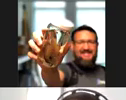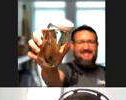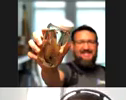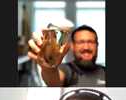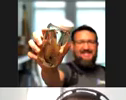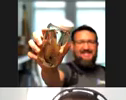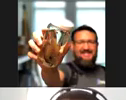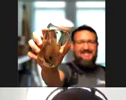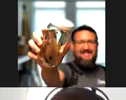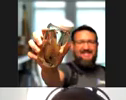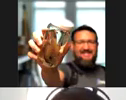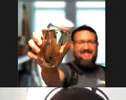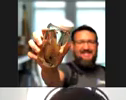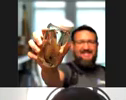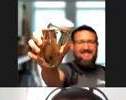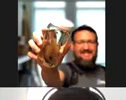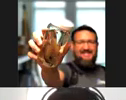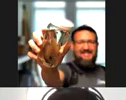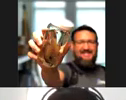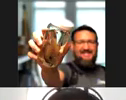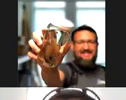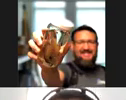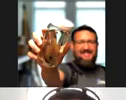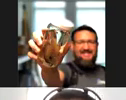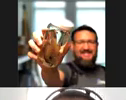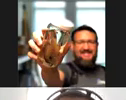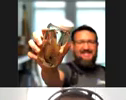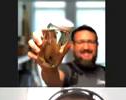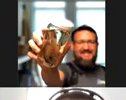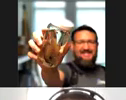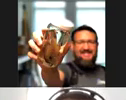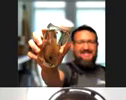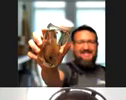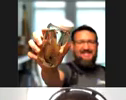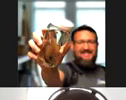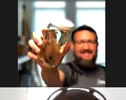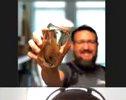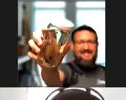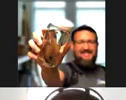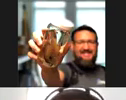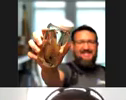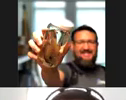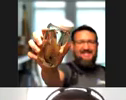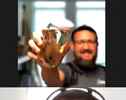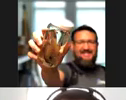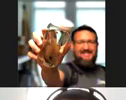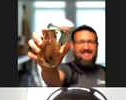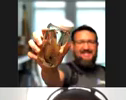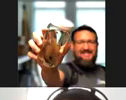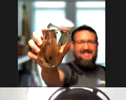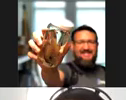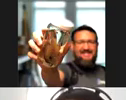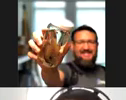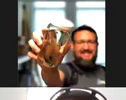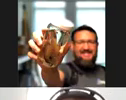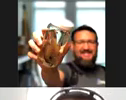causa desse modelo deles, que é um modelo baseado em indivíduo, um modelo mecanístico, que está sendo utilizado para tomar decisões aqui no estado de